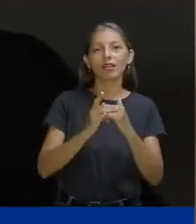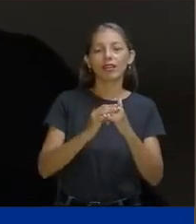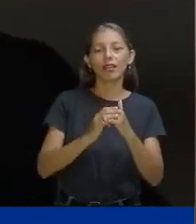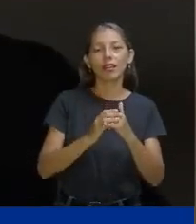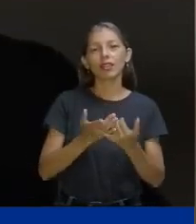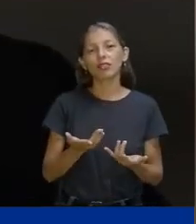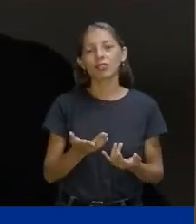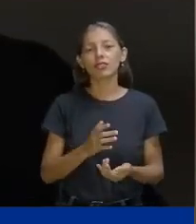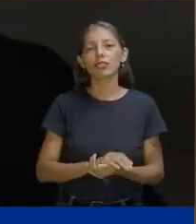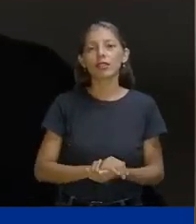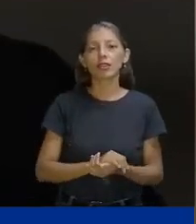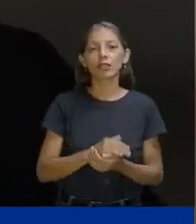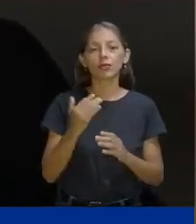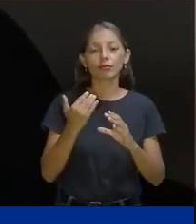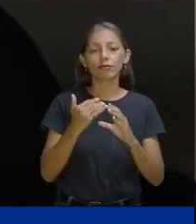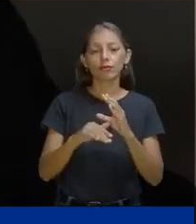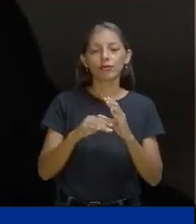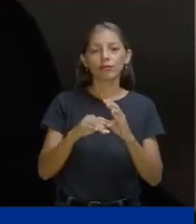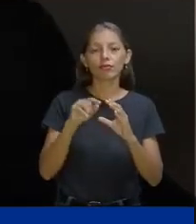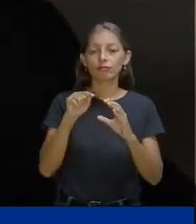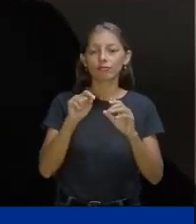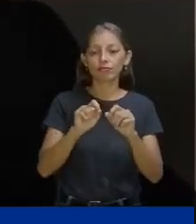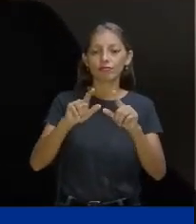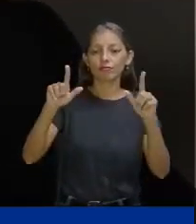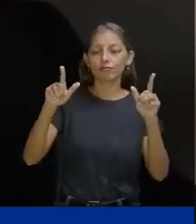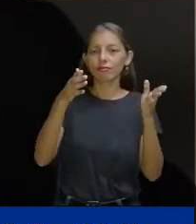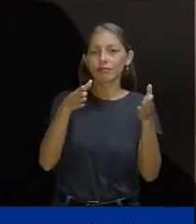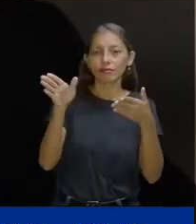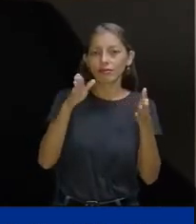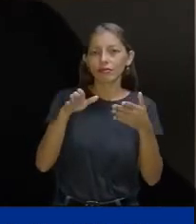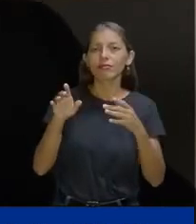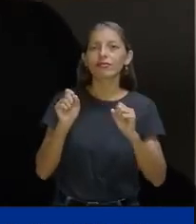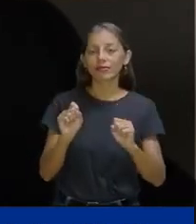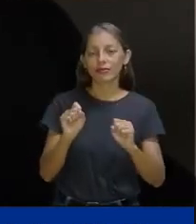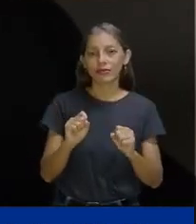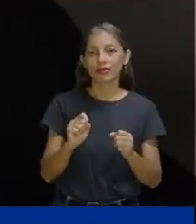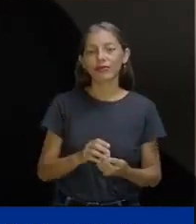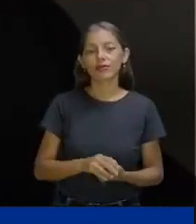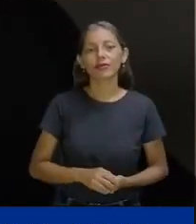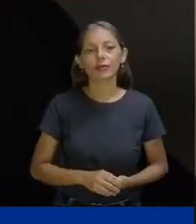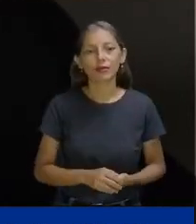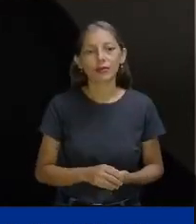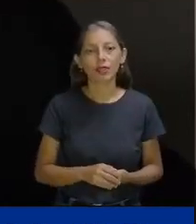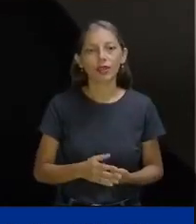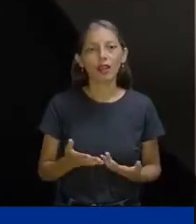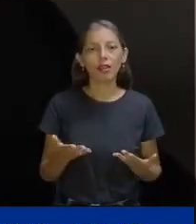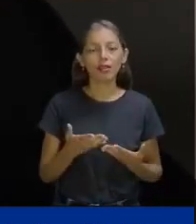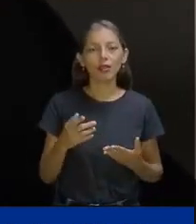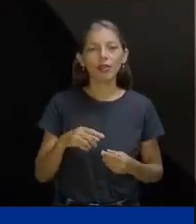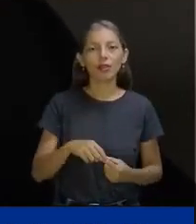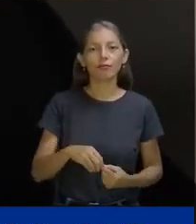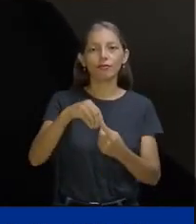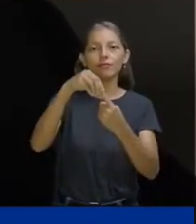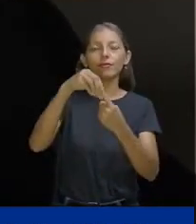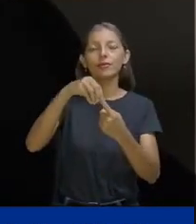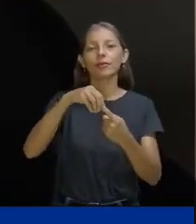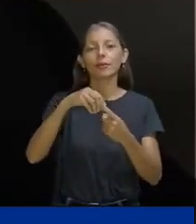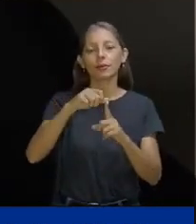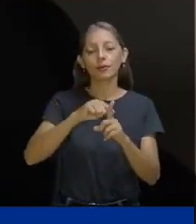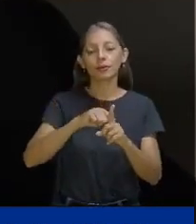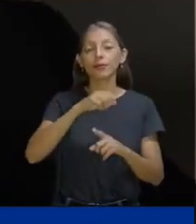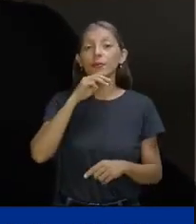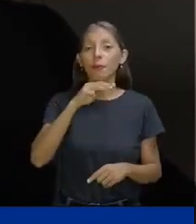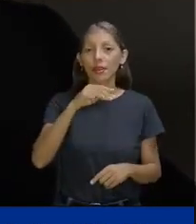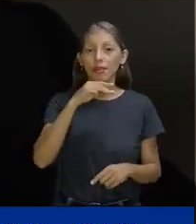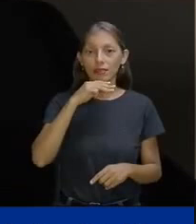sociais. Mas é algo que nós temos de destacar, né, nesse mês de março. Pouco depois aí